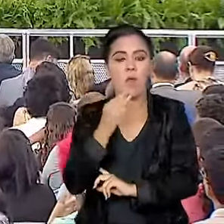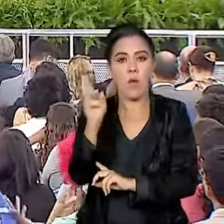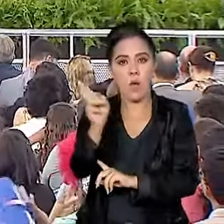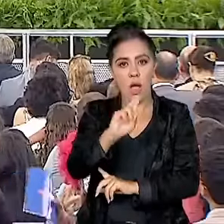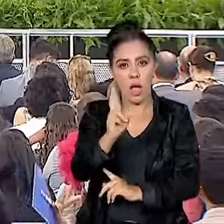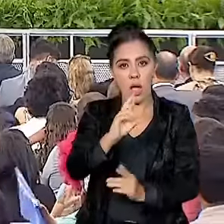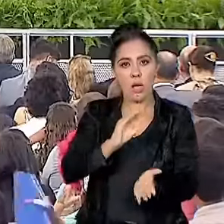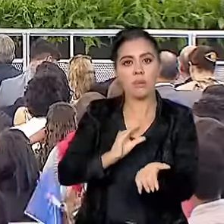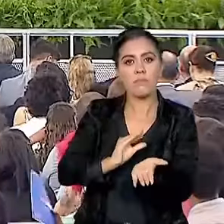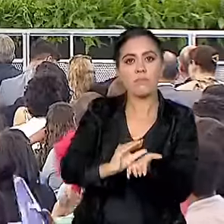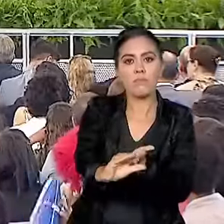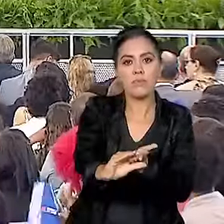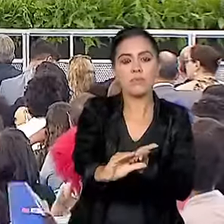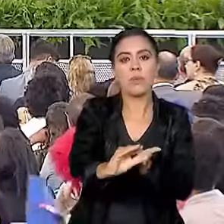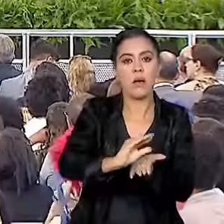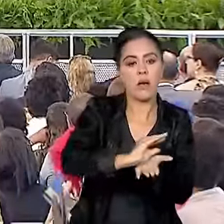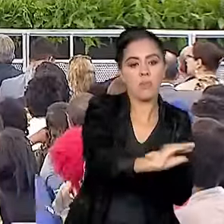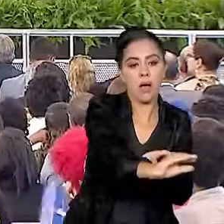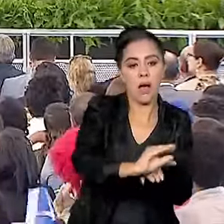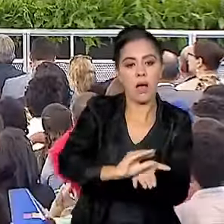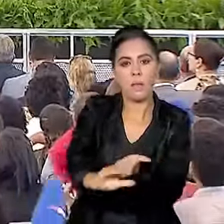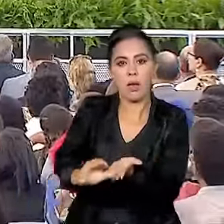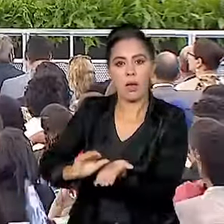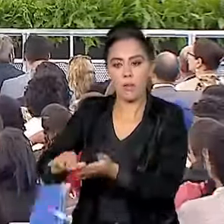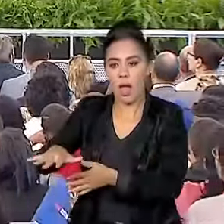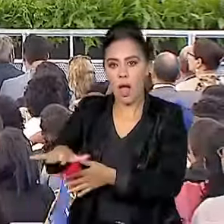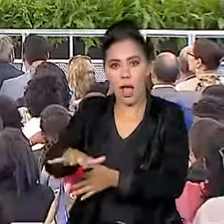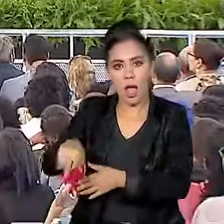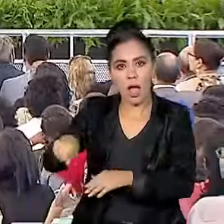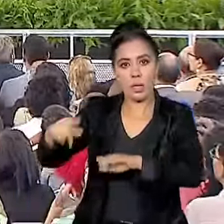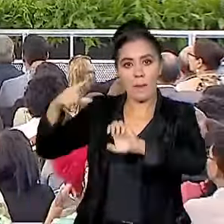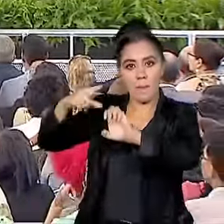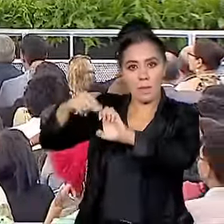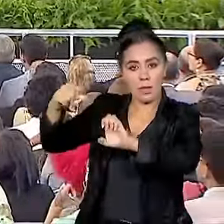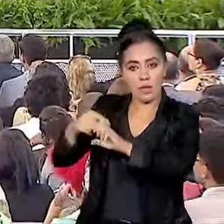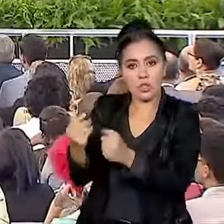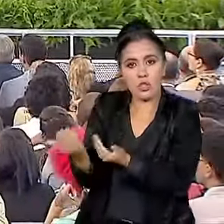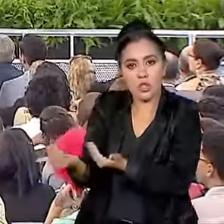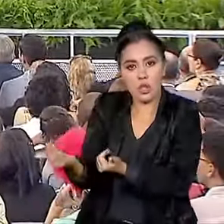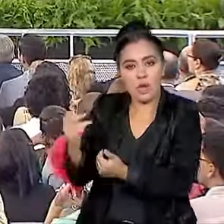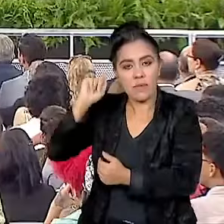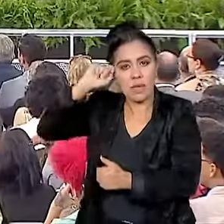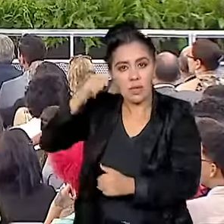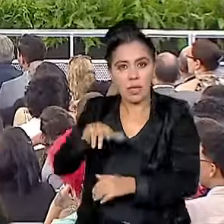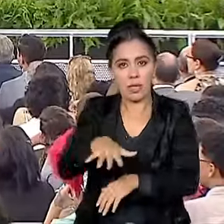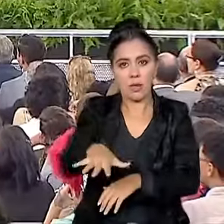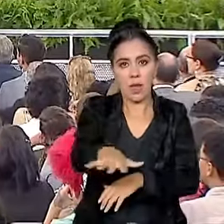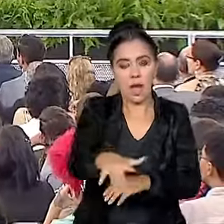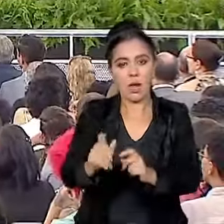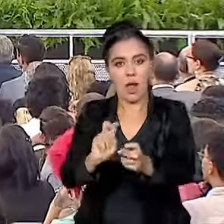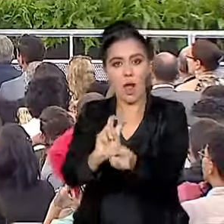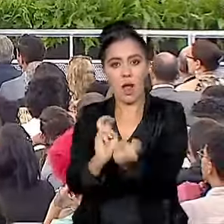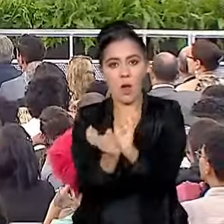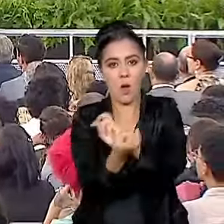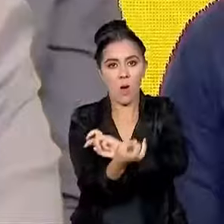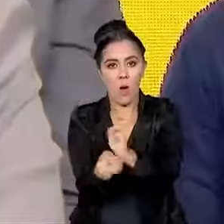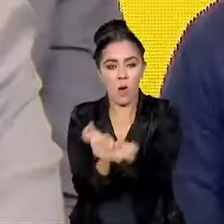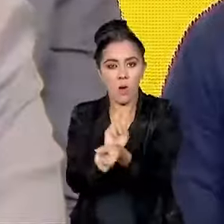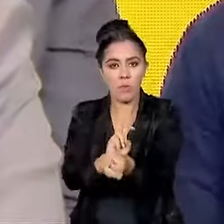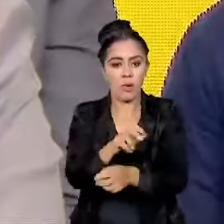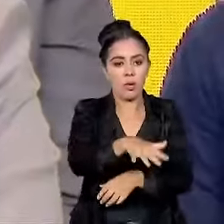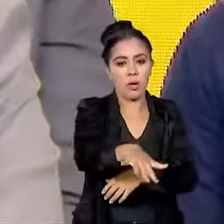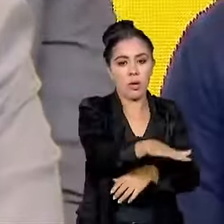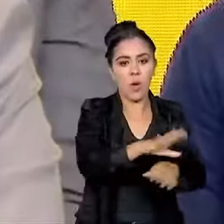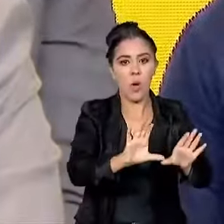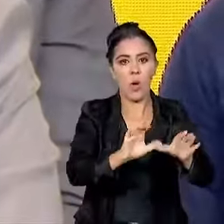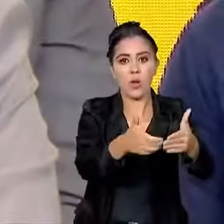as seguintes áreas: empreendedorismo de jovens negros, capoeira, coletivos de jovens